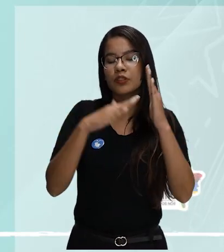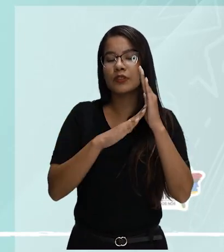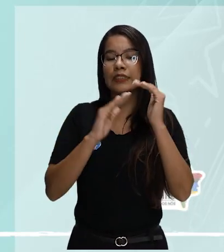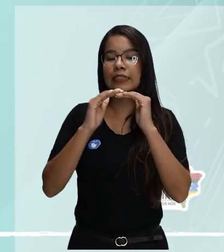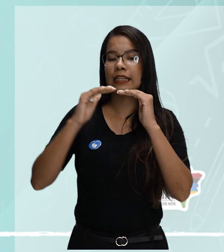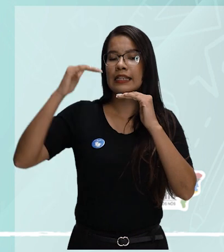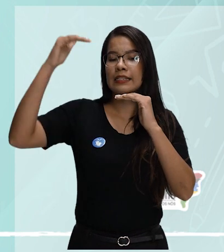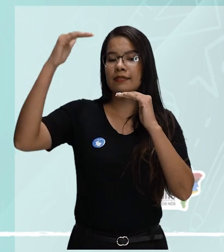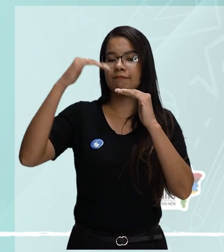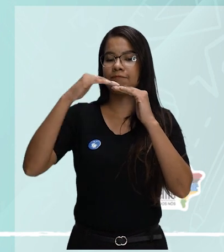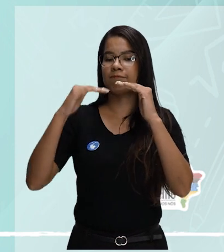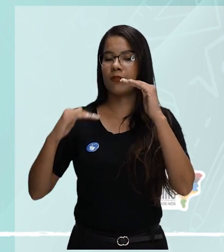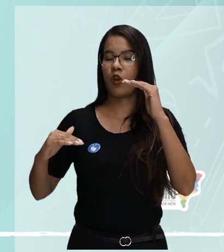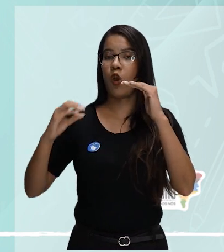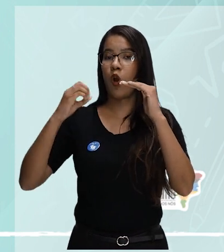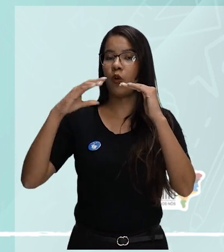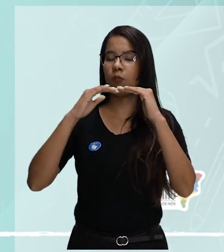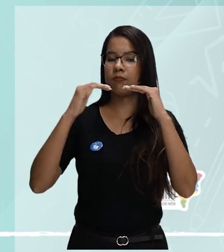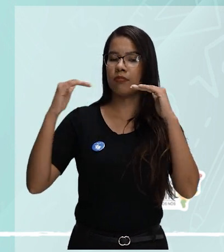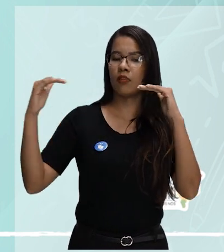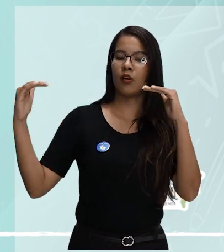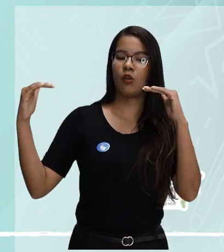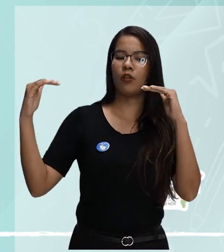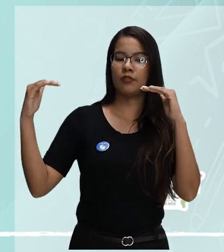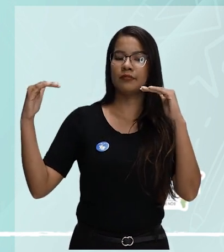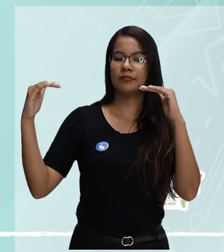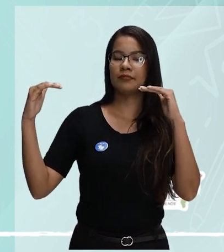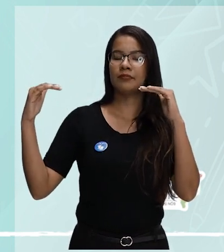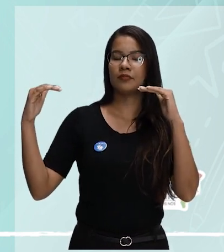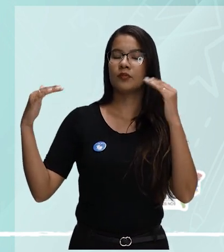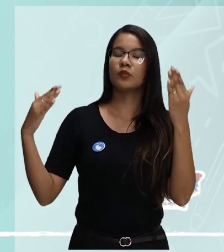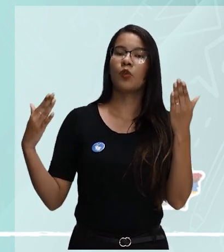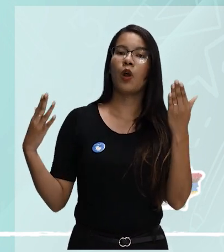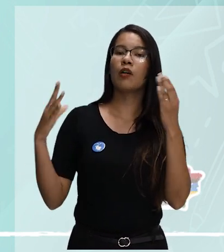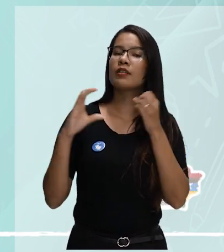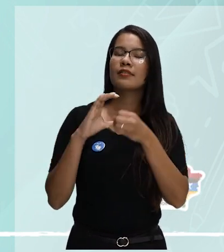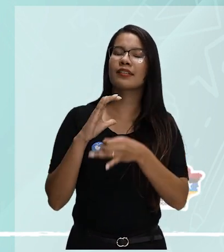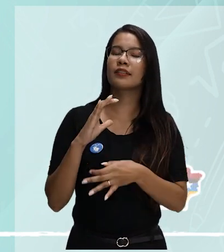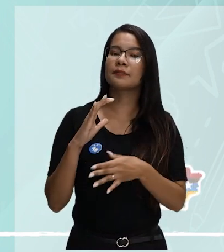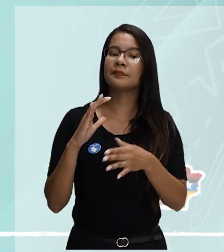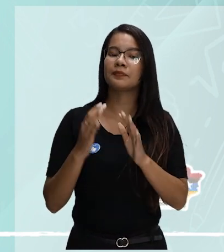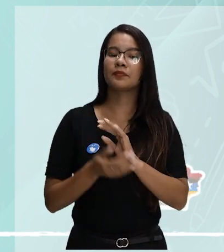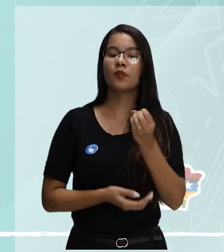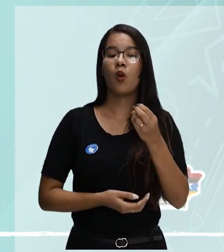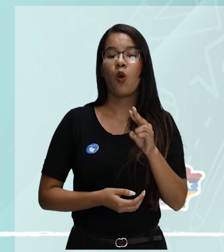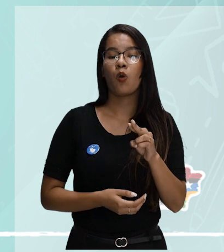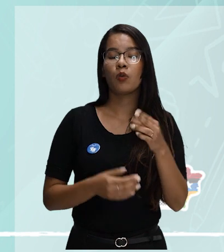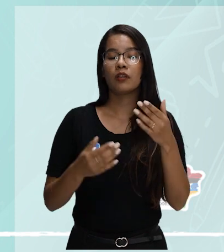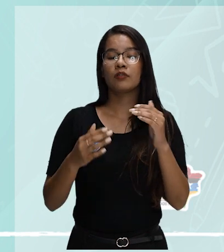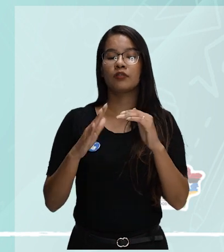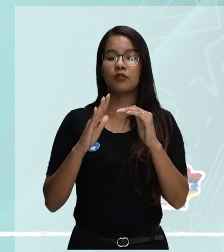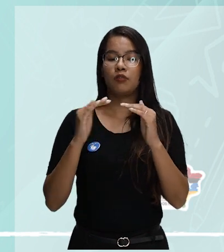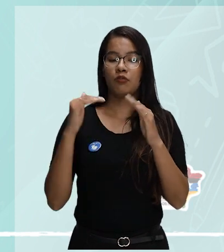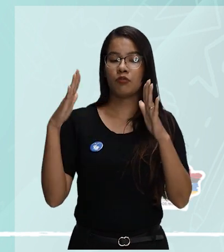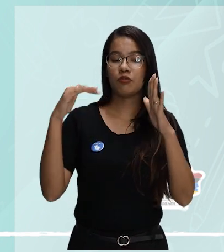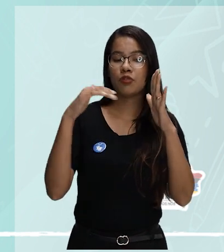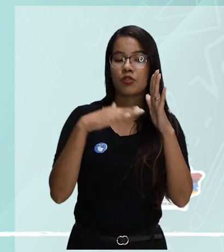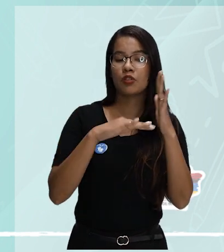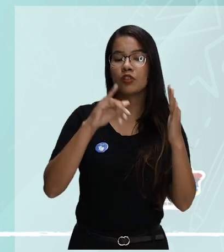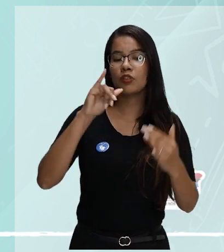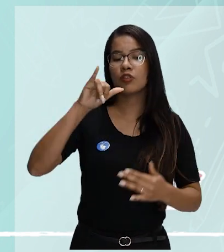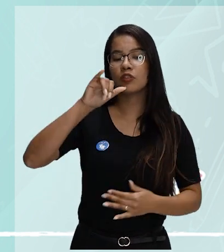constante, né, o comportamento de uma função quando tem essas características, quando uma função ela é injetora, sobrejetora